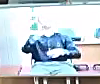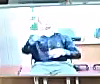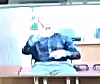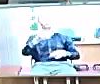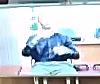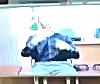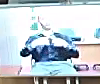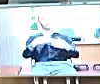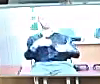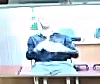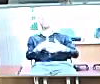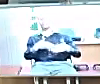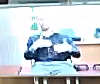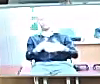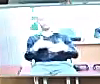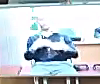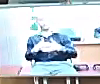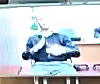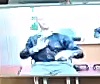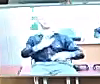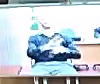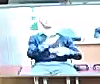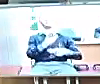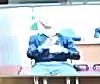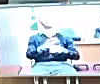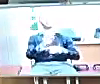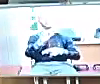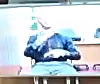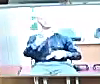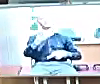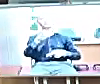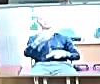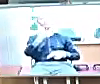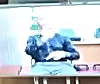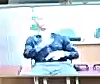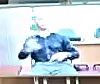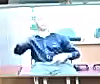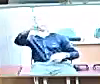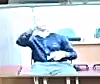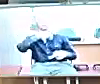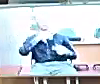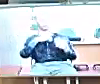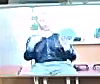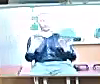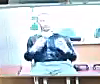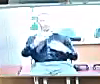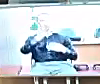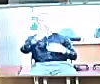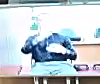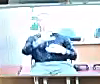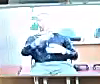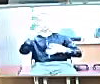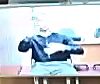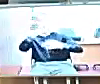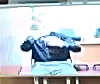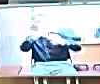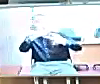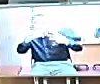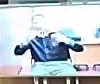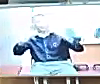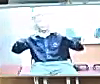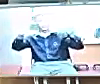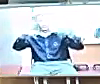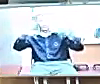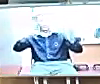muito a possibilidade de benefícios fiscais por parte dos estados então só aqueles regimes especiais de tributação que já